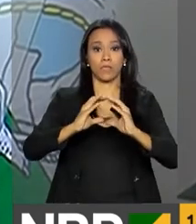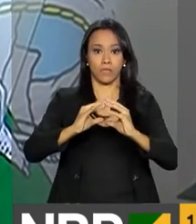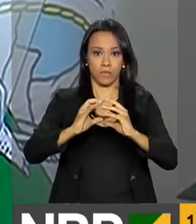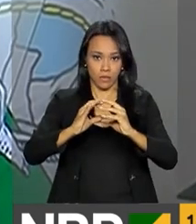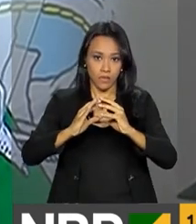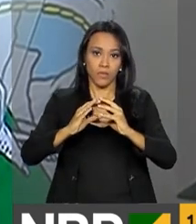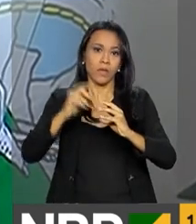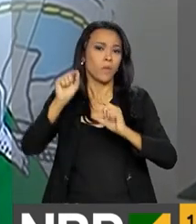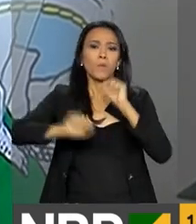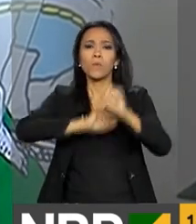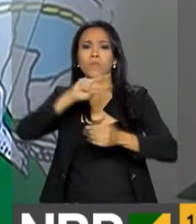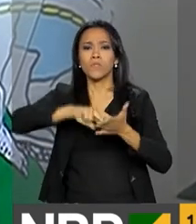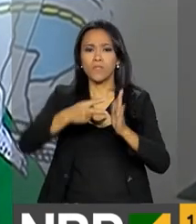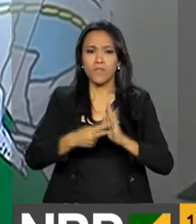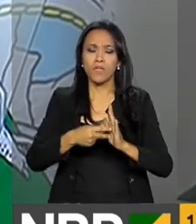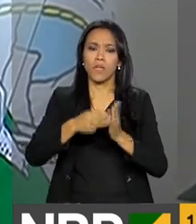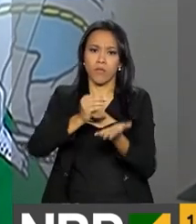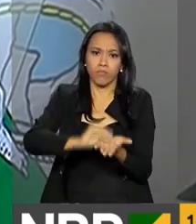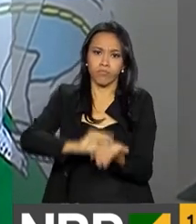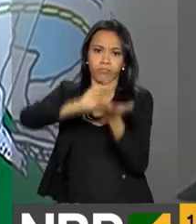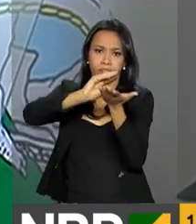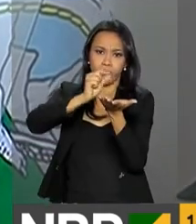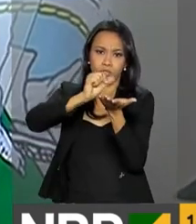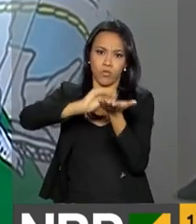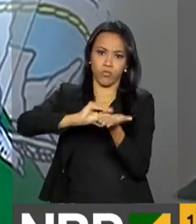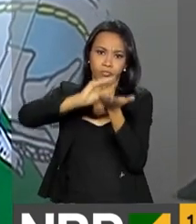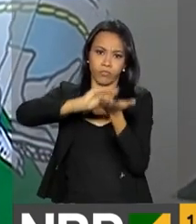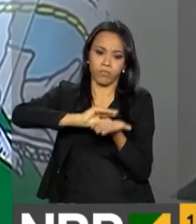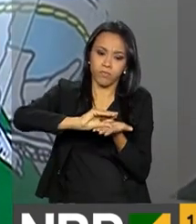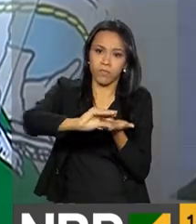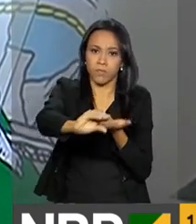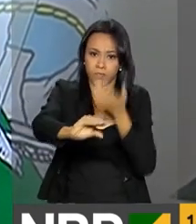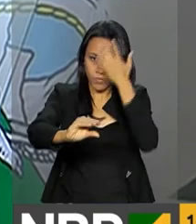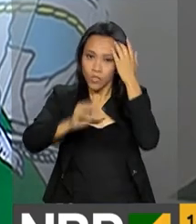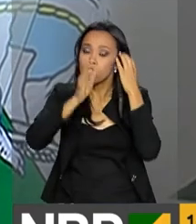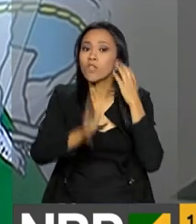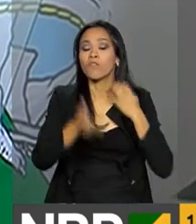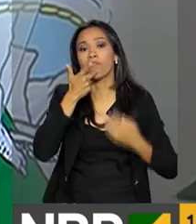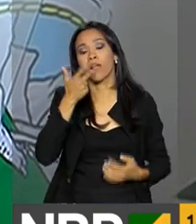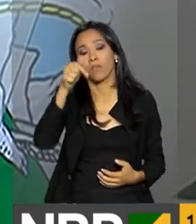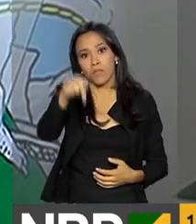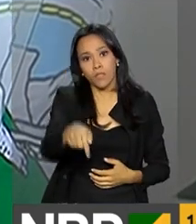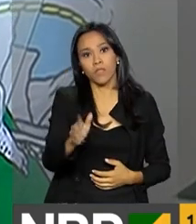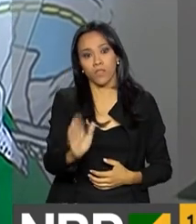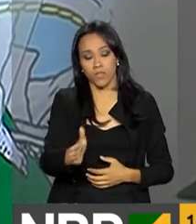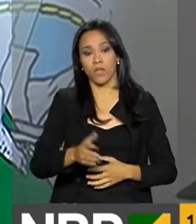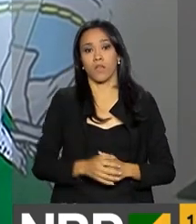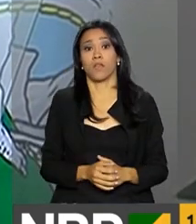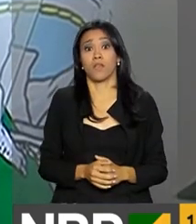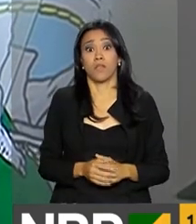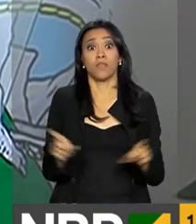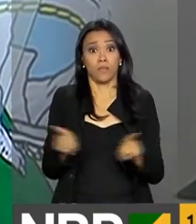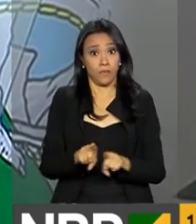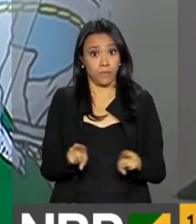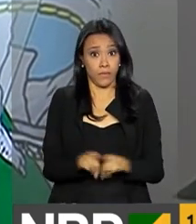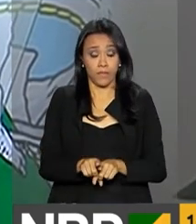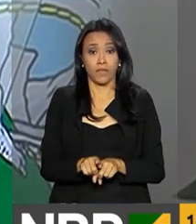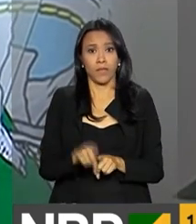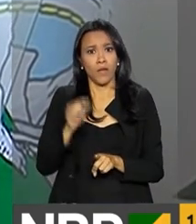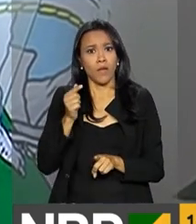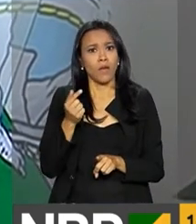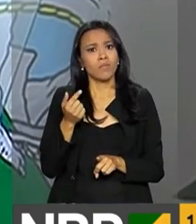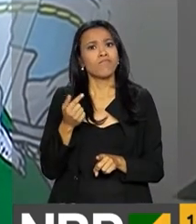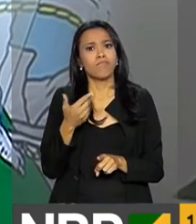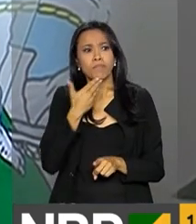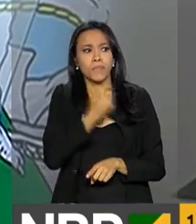aumentar as verbas mensais para o Instituto, como foi anunciado aqui, e, naturalmente, promover outras verbas